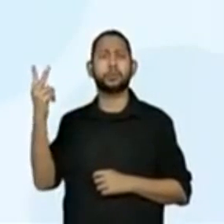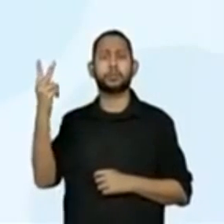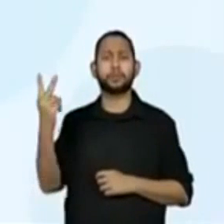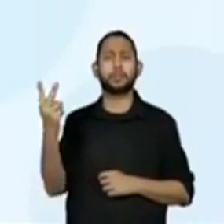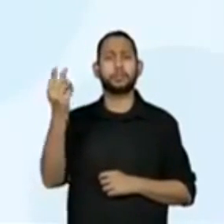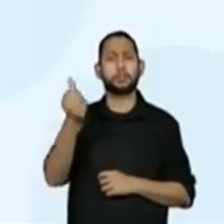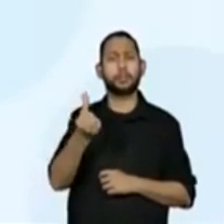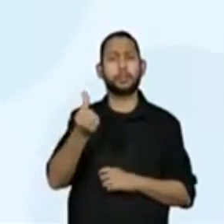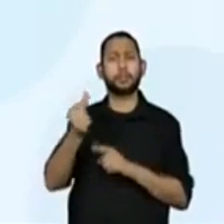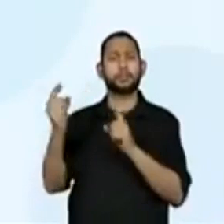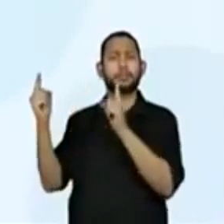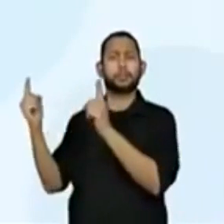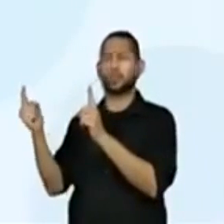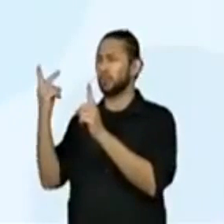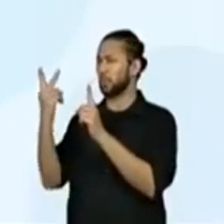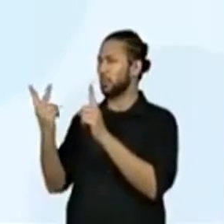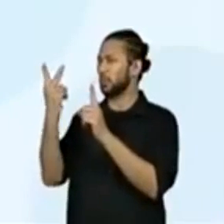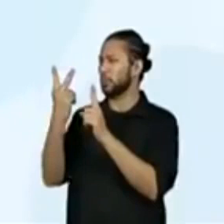2,26.